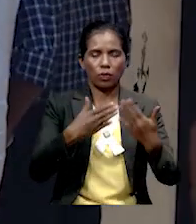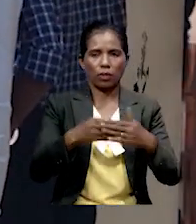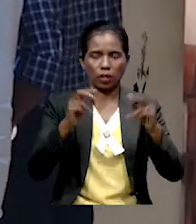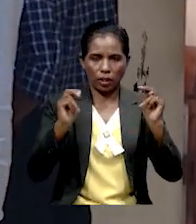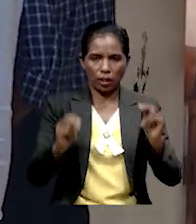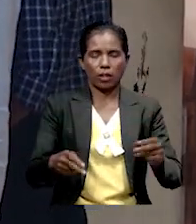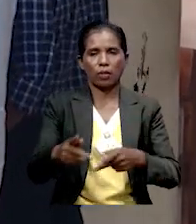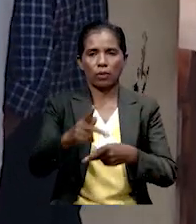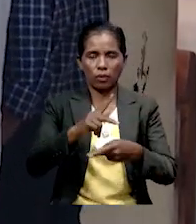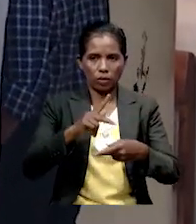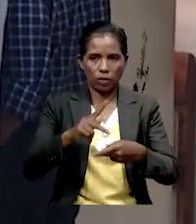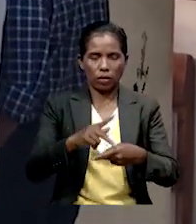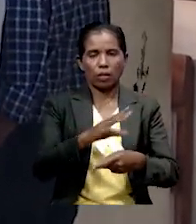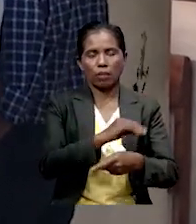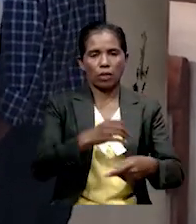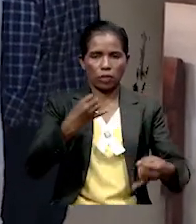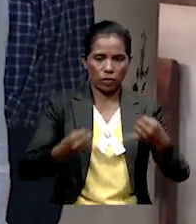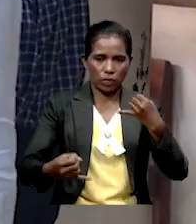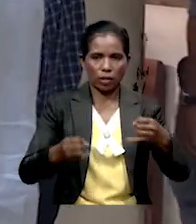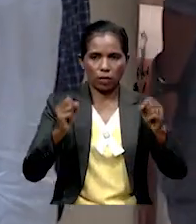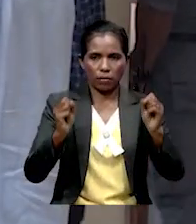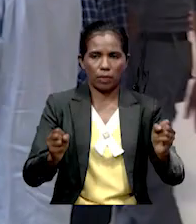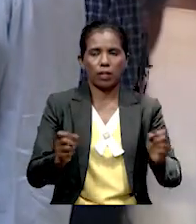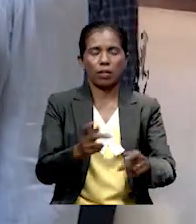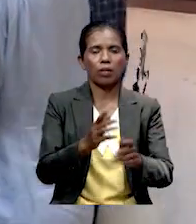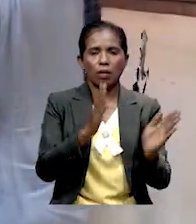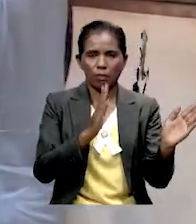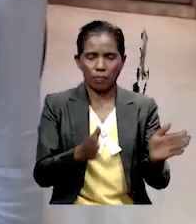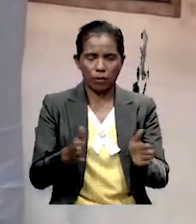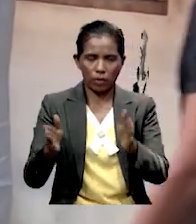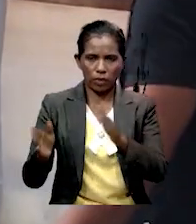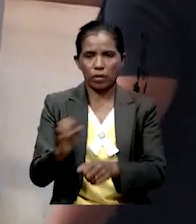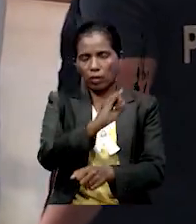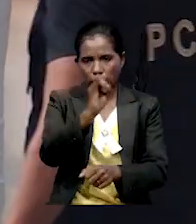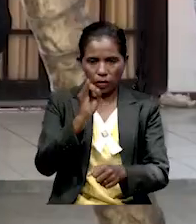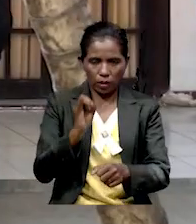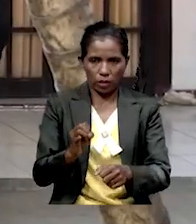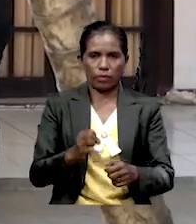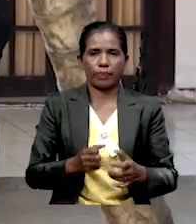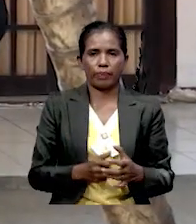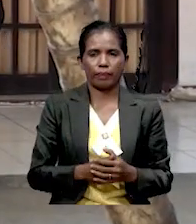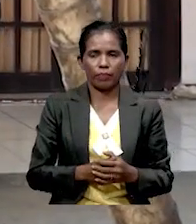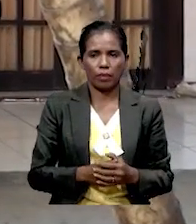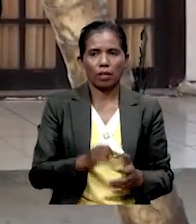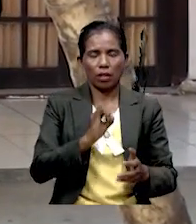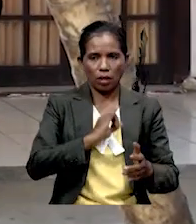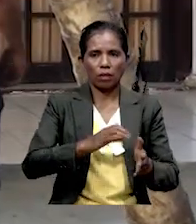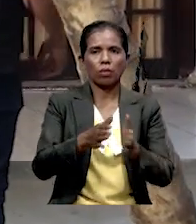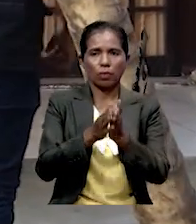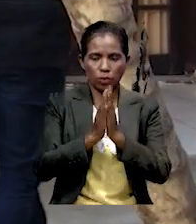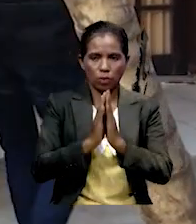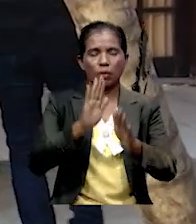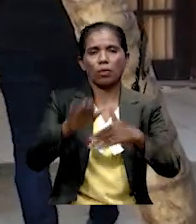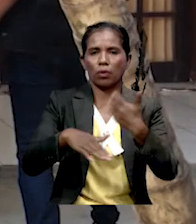assegurar o segredo da justiça. Para ele assegurar o processo de investigação em andamento. E a usba,